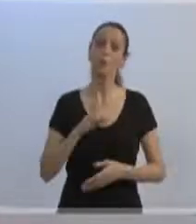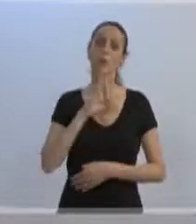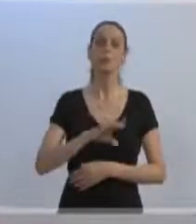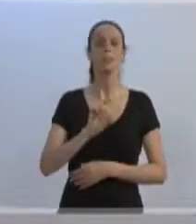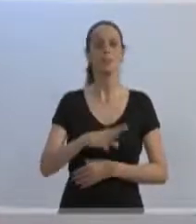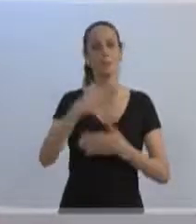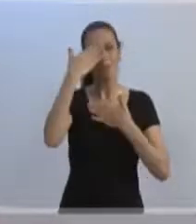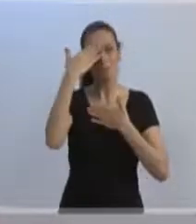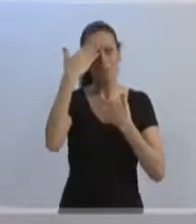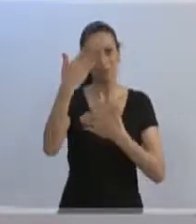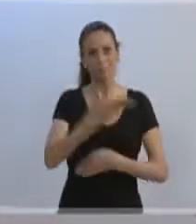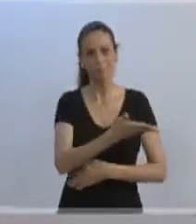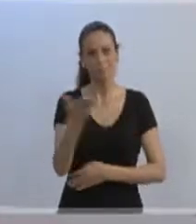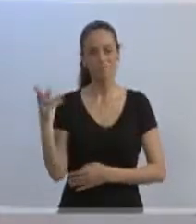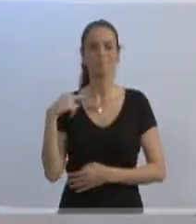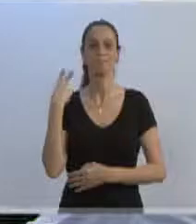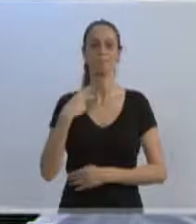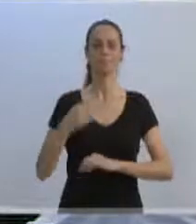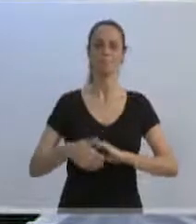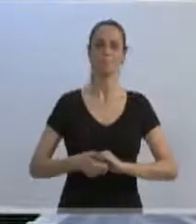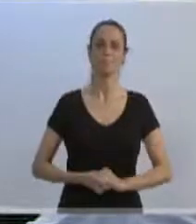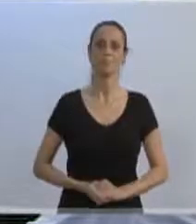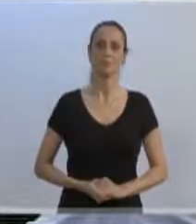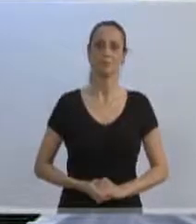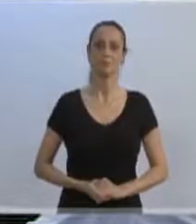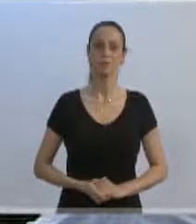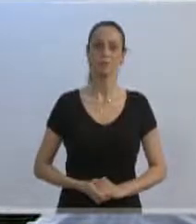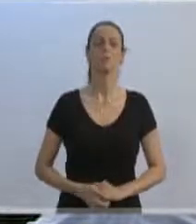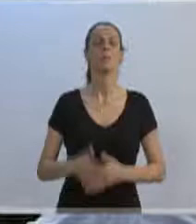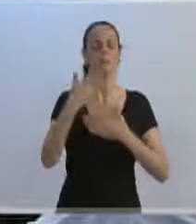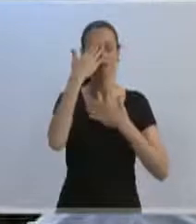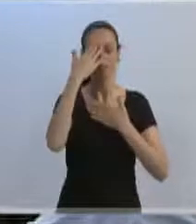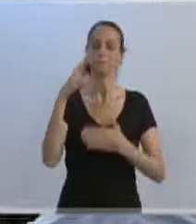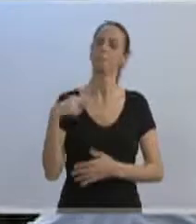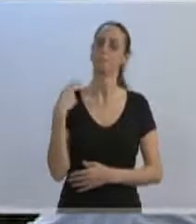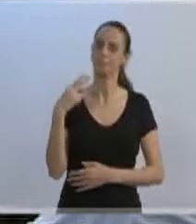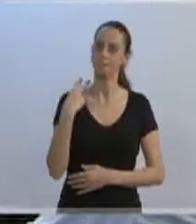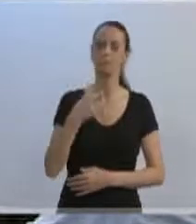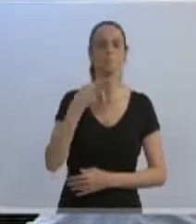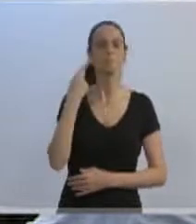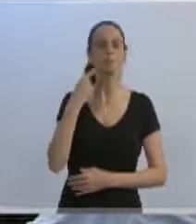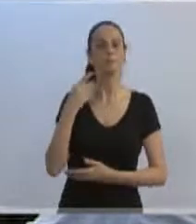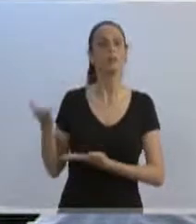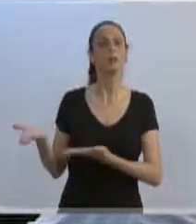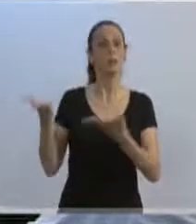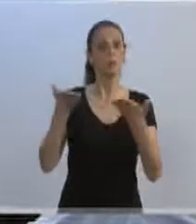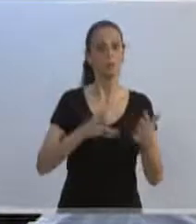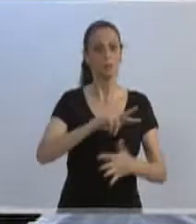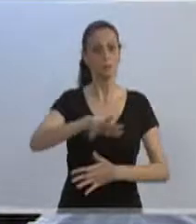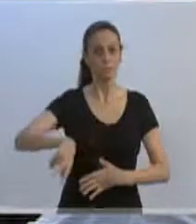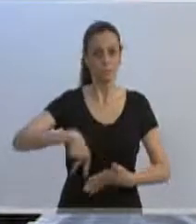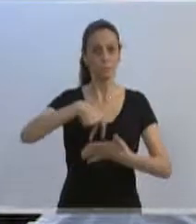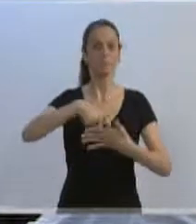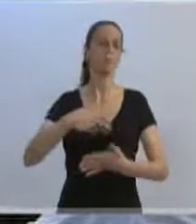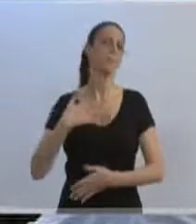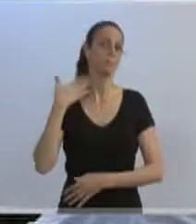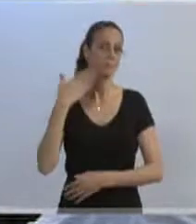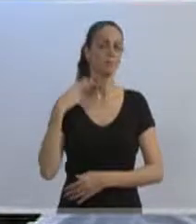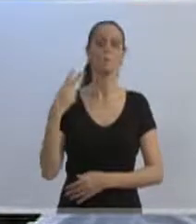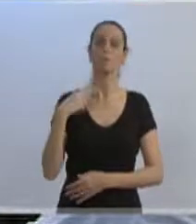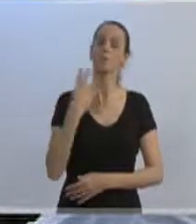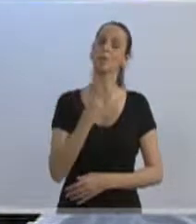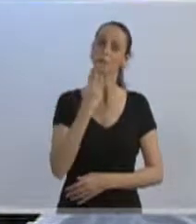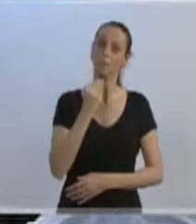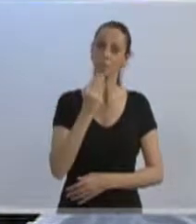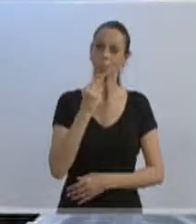hoje muito obrigado senhores vereadores obrigado vereador marcelo lanzarin convida agora para uso da palavra o vereador bruno